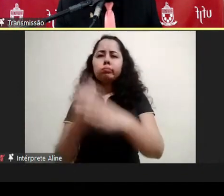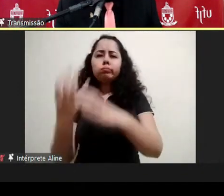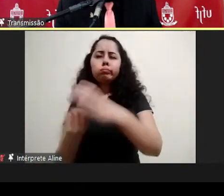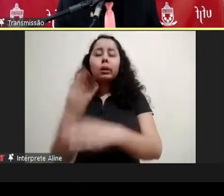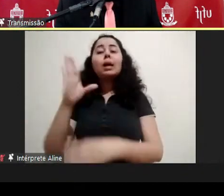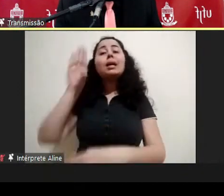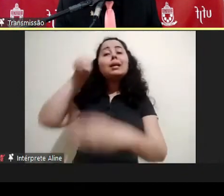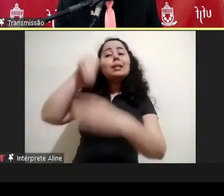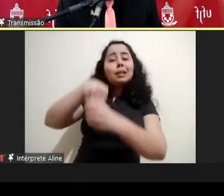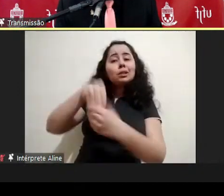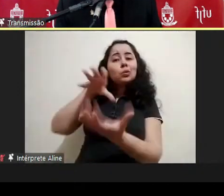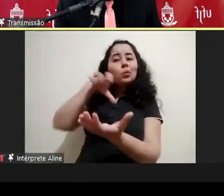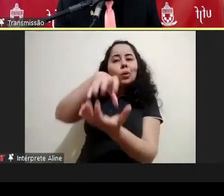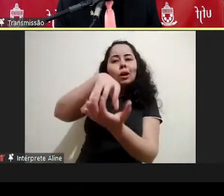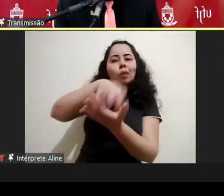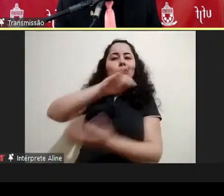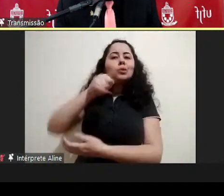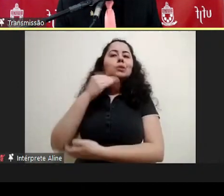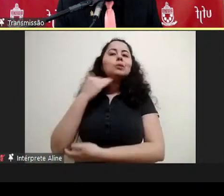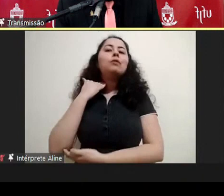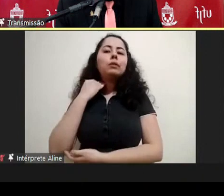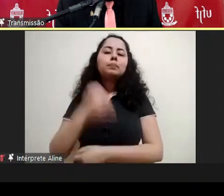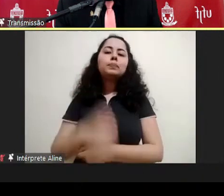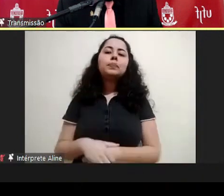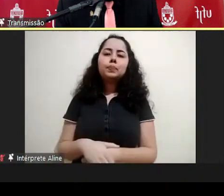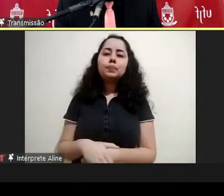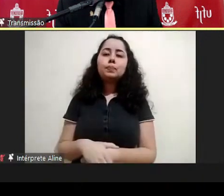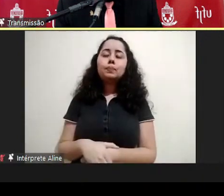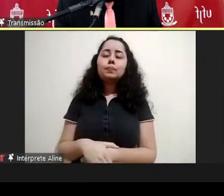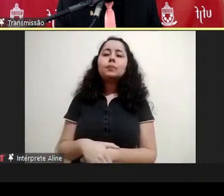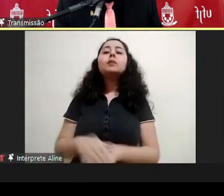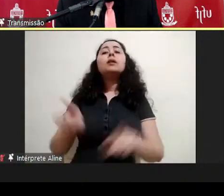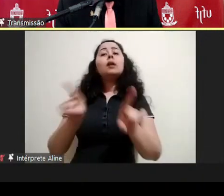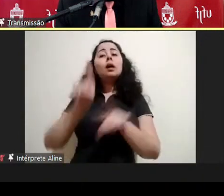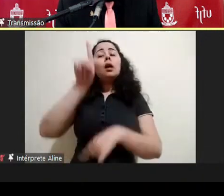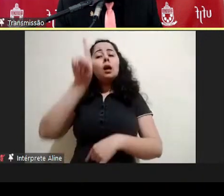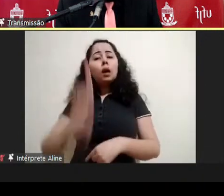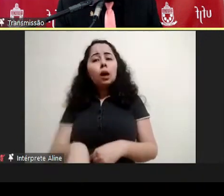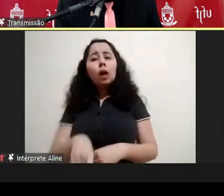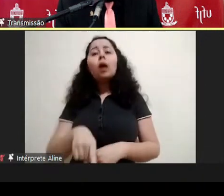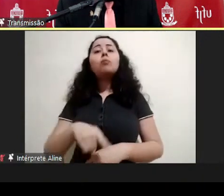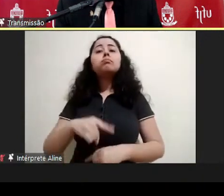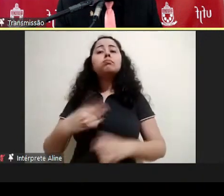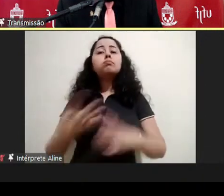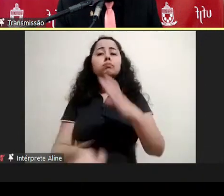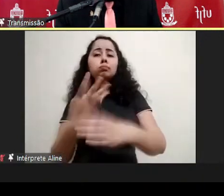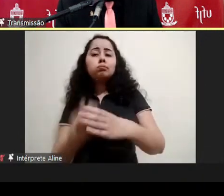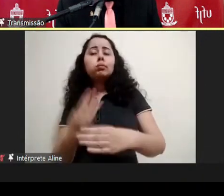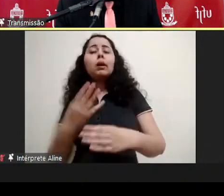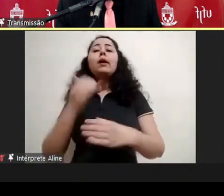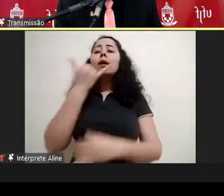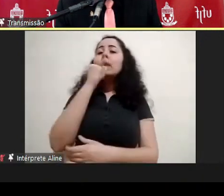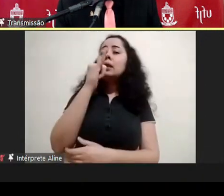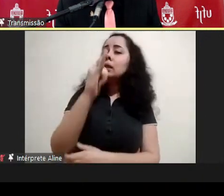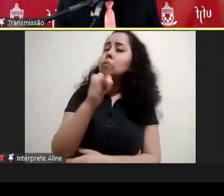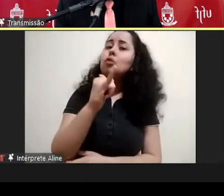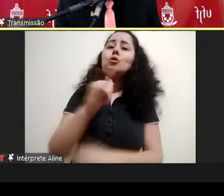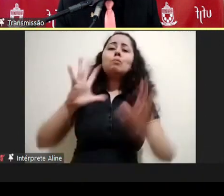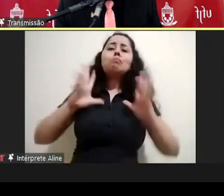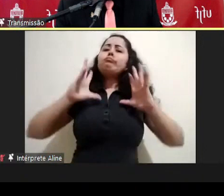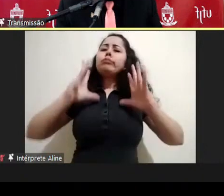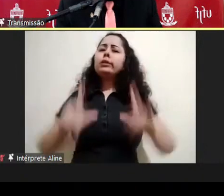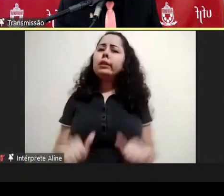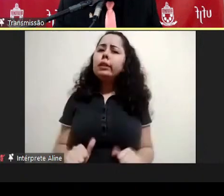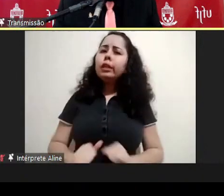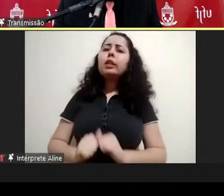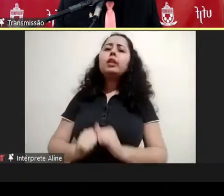Juiz de Fora. Uma fonte de energia limpa e renovável, com baixo impacto ambiental, que contribui para o equilíbrio do meio ambiente.